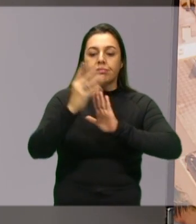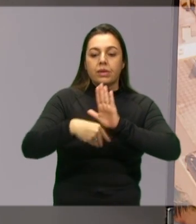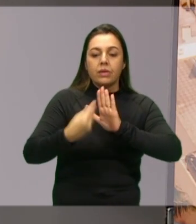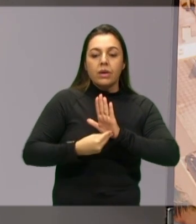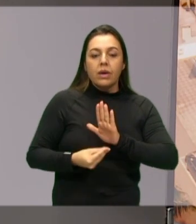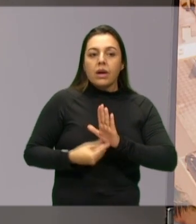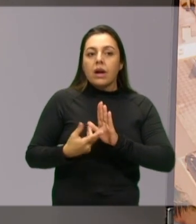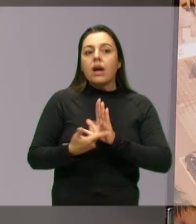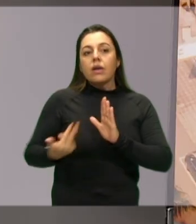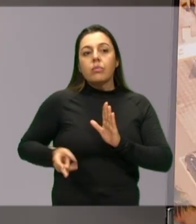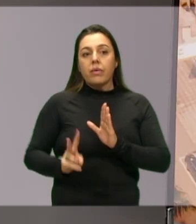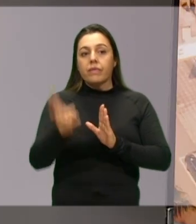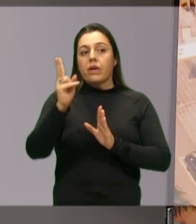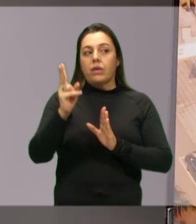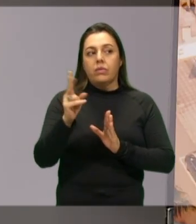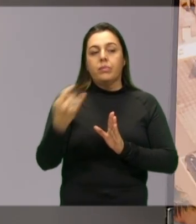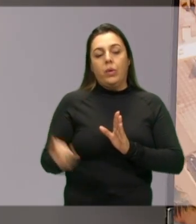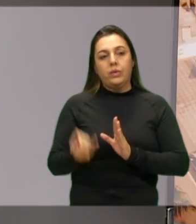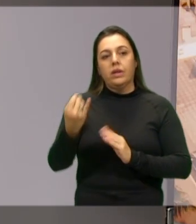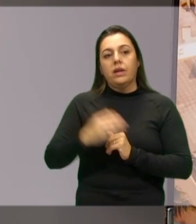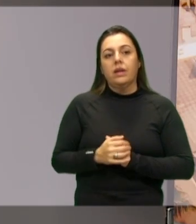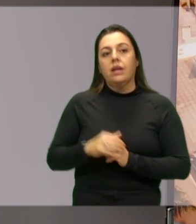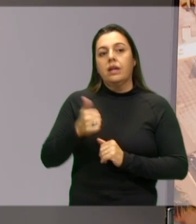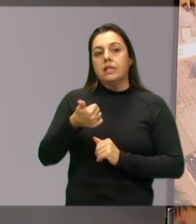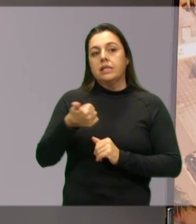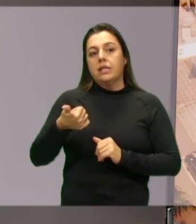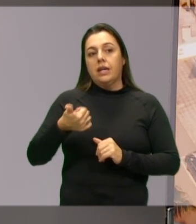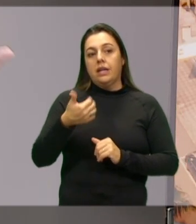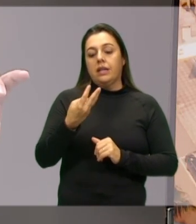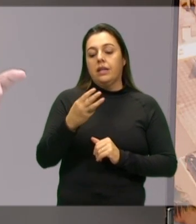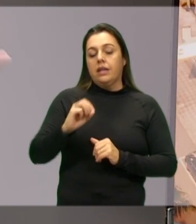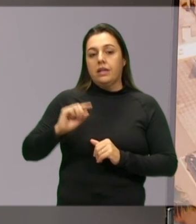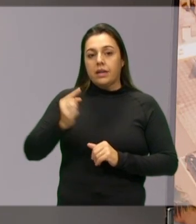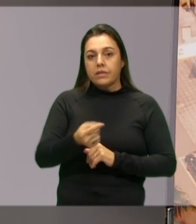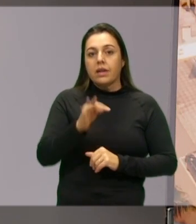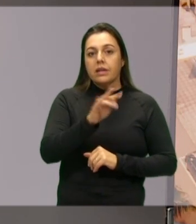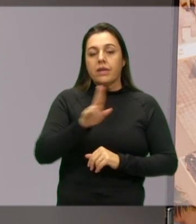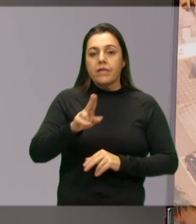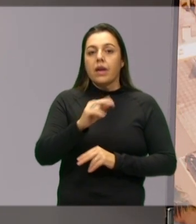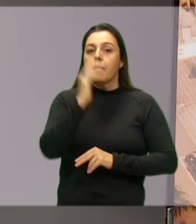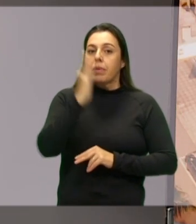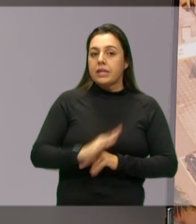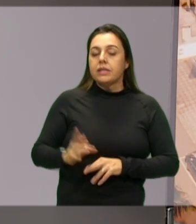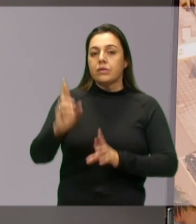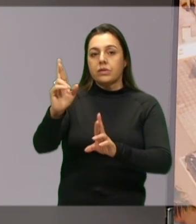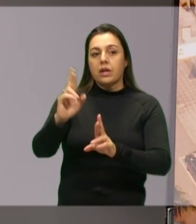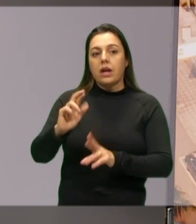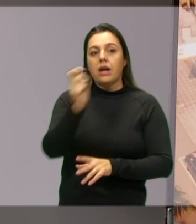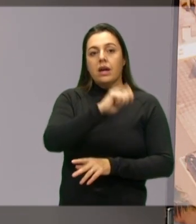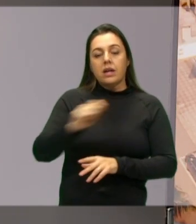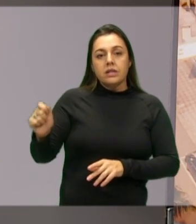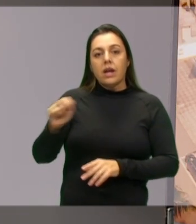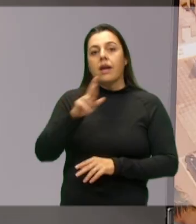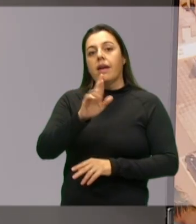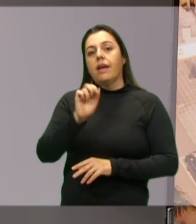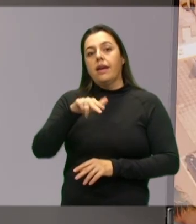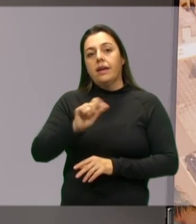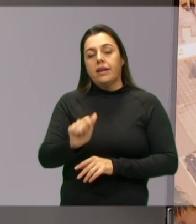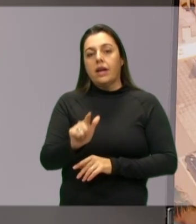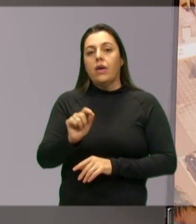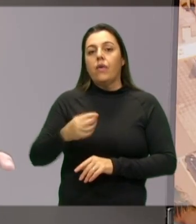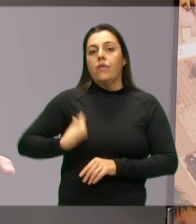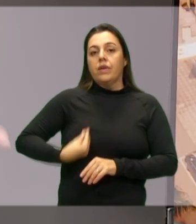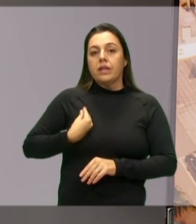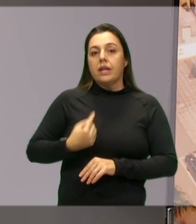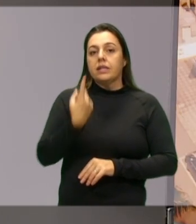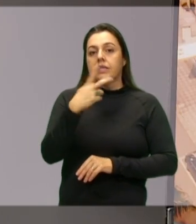e algumas com valor bem expressivo. 130 mil para a TV Brasil Esperança, 150 mil para a Associação Renal Vida e